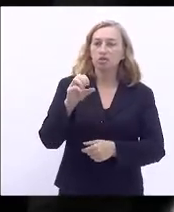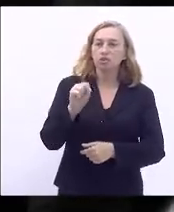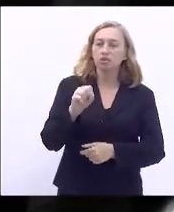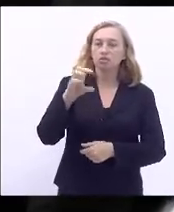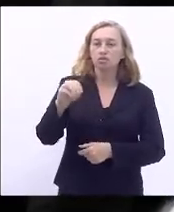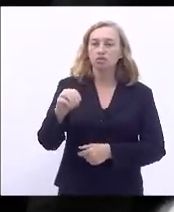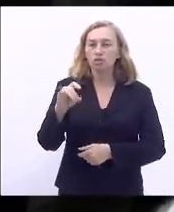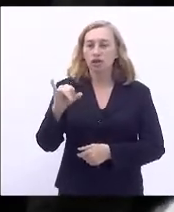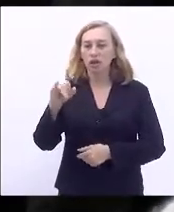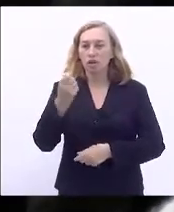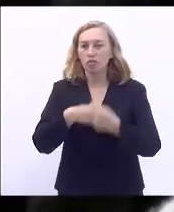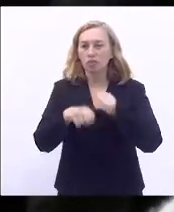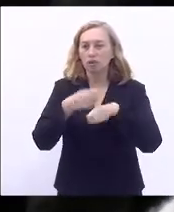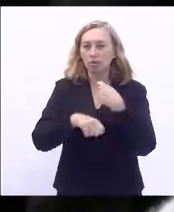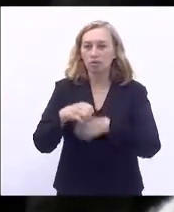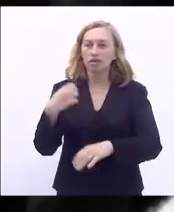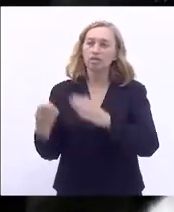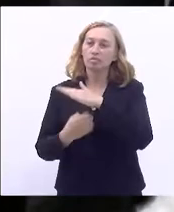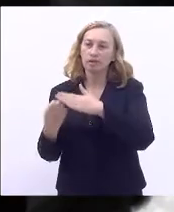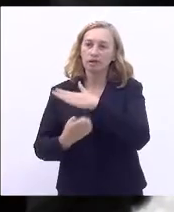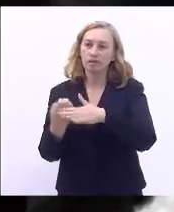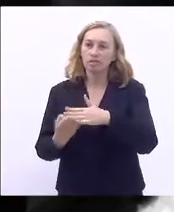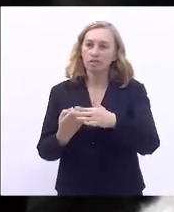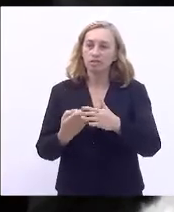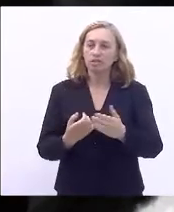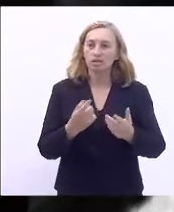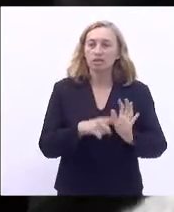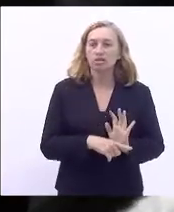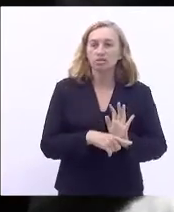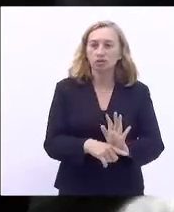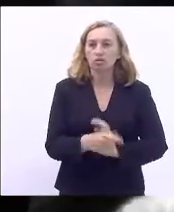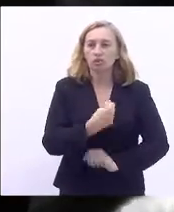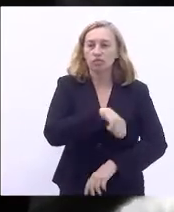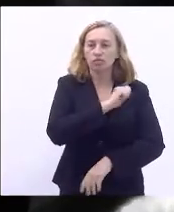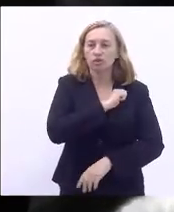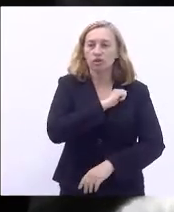empresa mediante esse benefício fiscal. Então, o voto